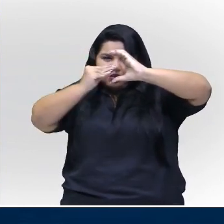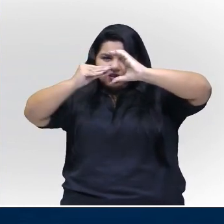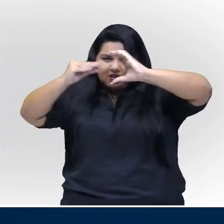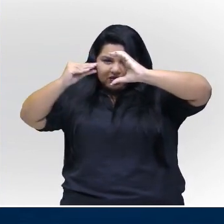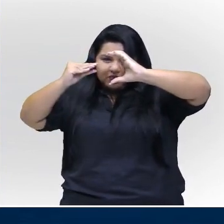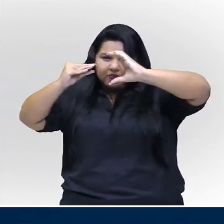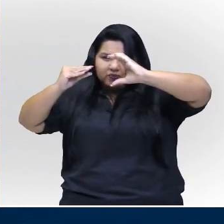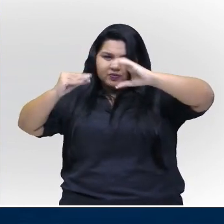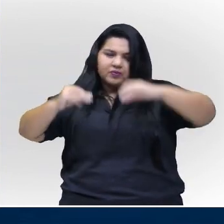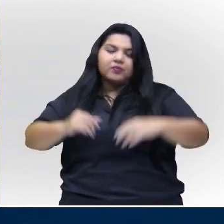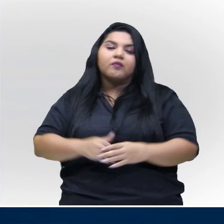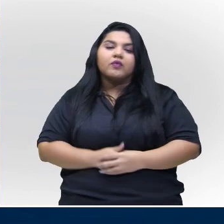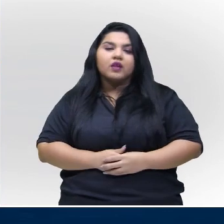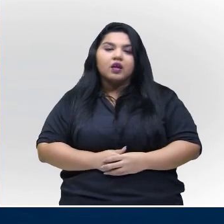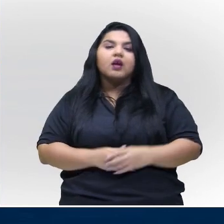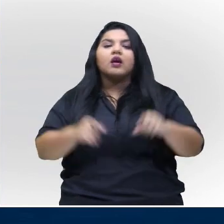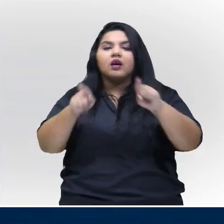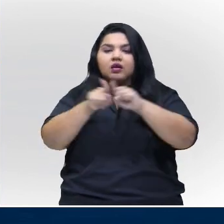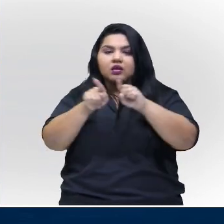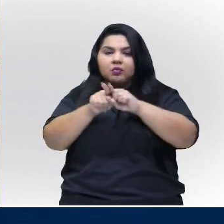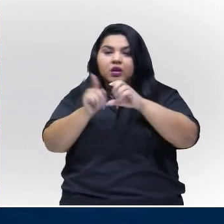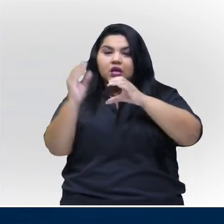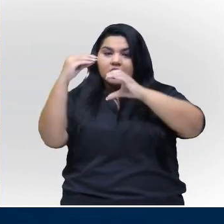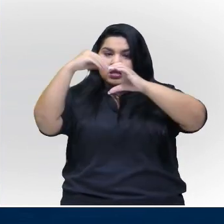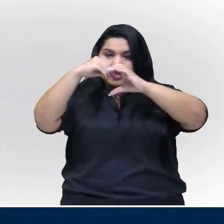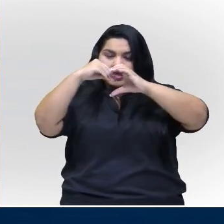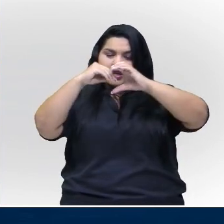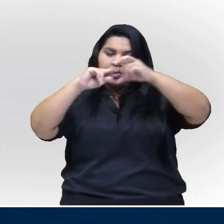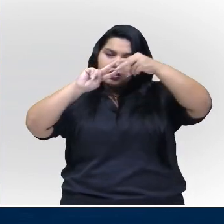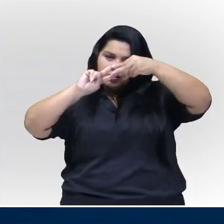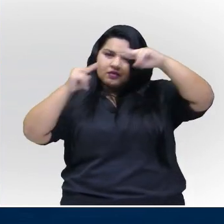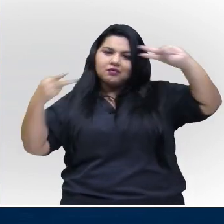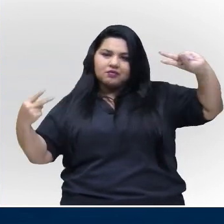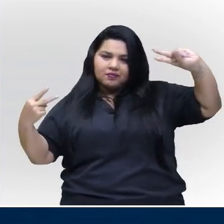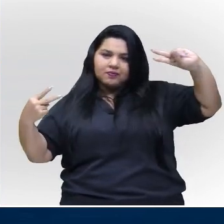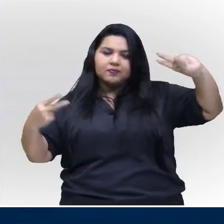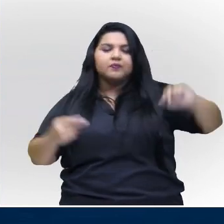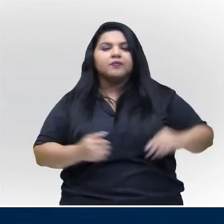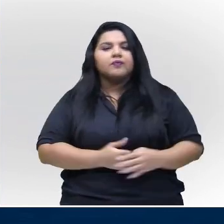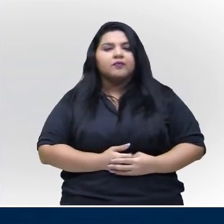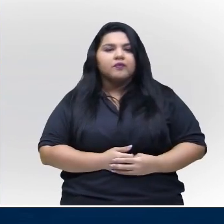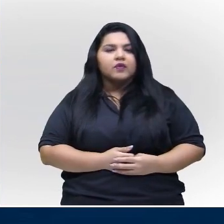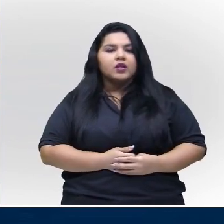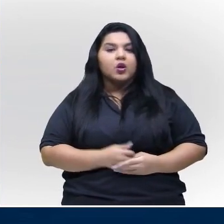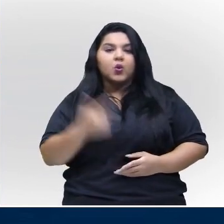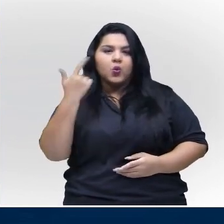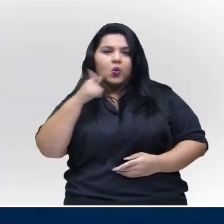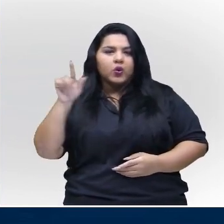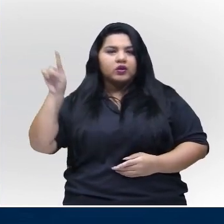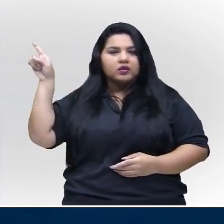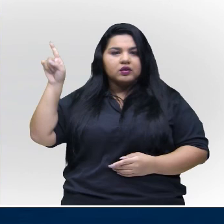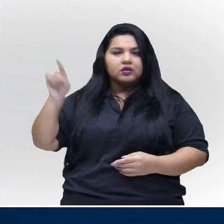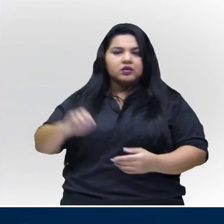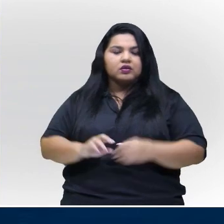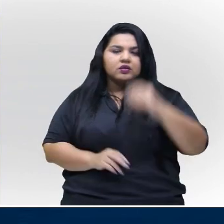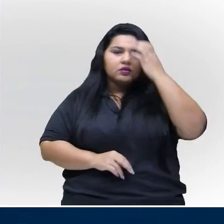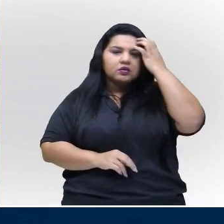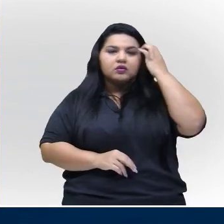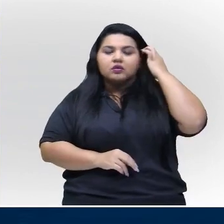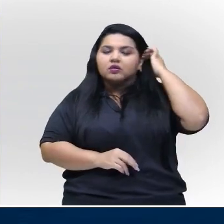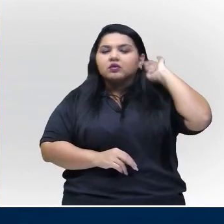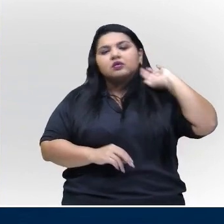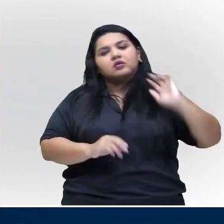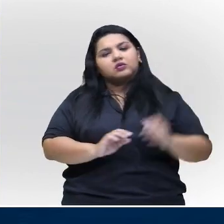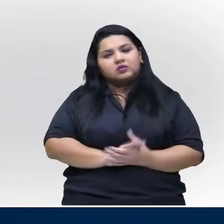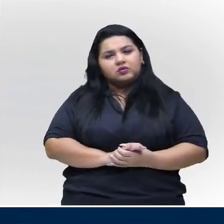estrutura. Além do DNA mitocondrial que está aí no seu interior. Uma outra organela endossimbiótica são